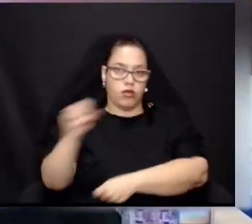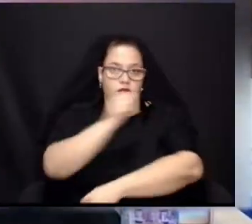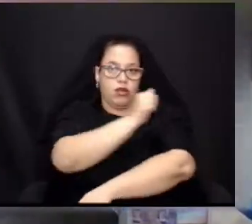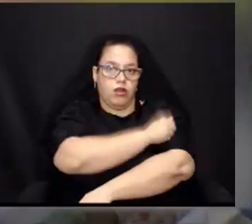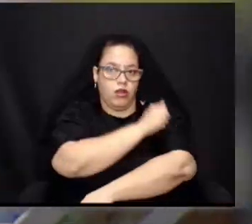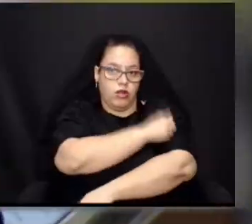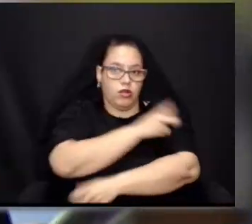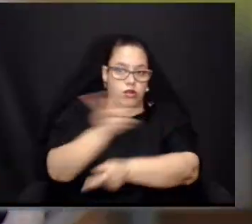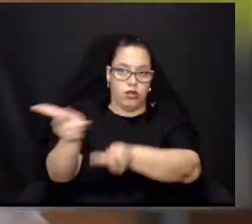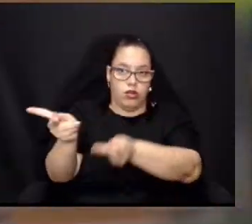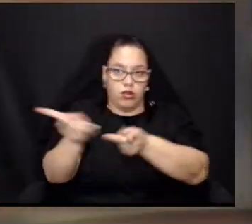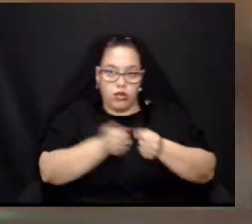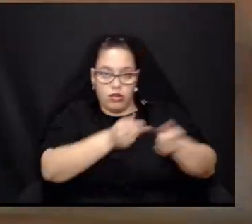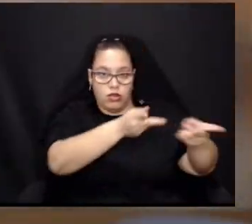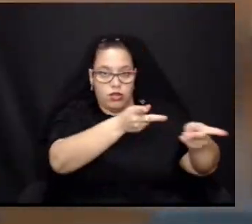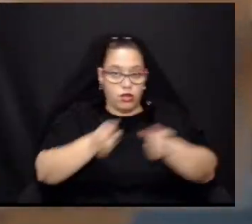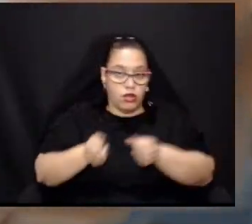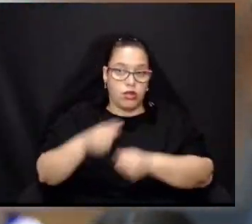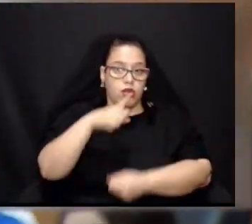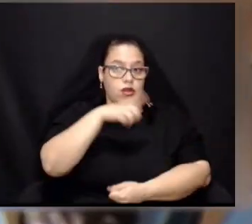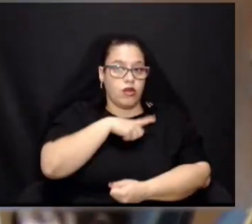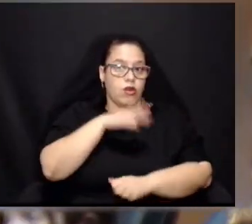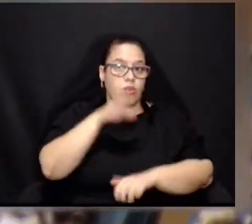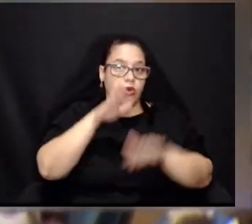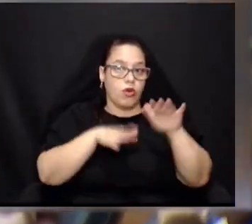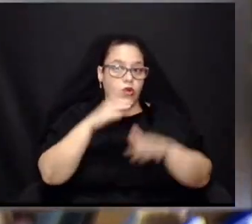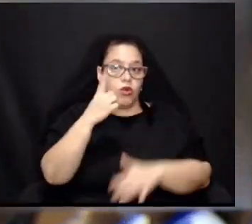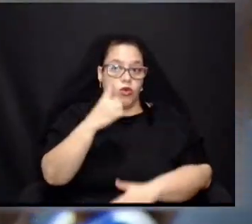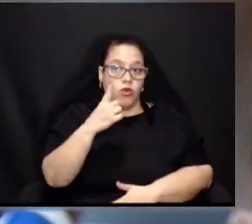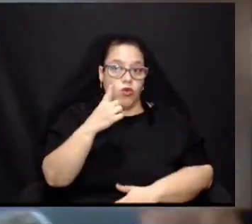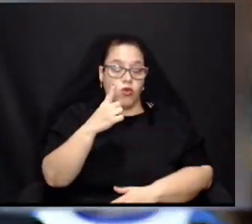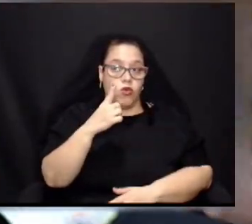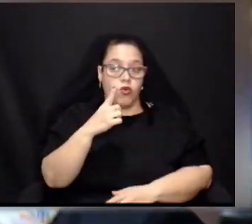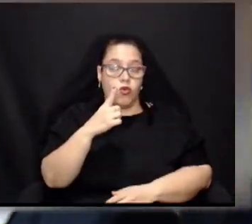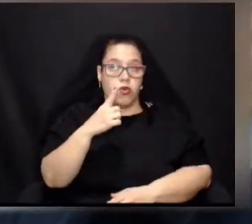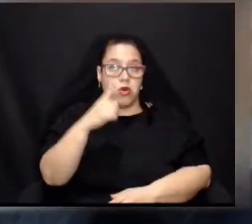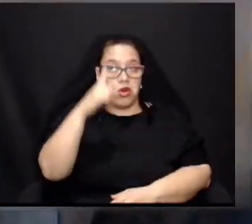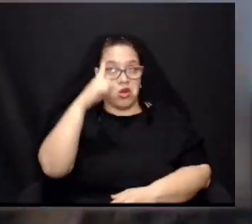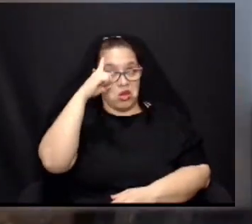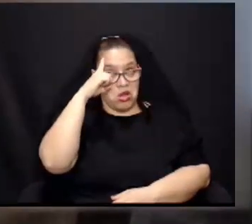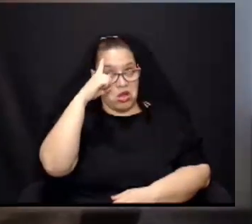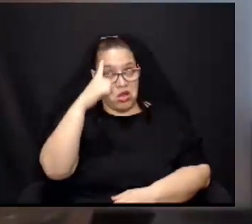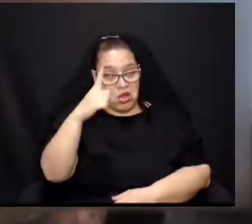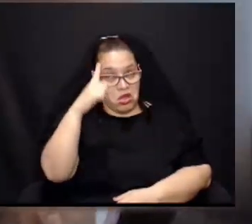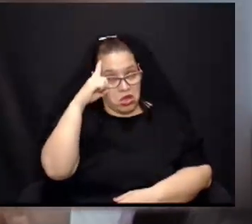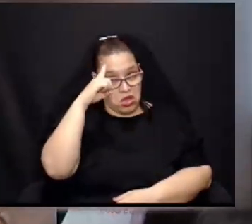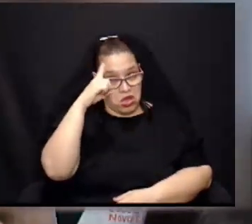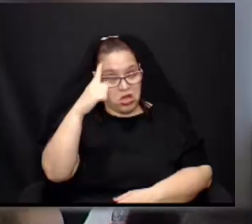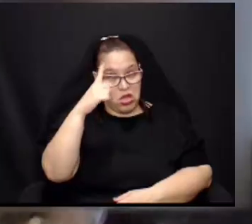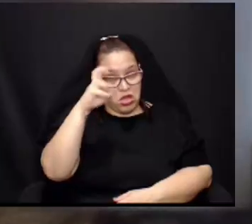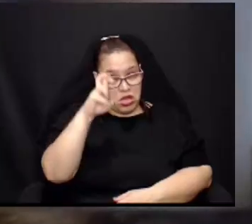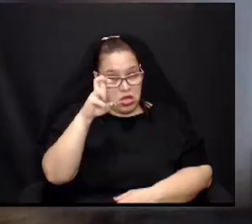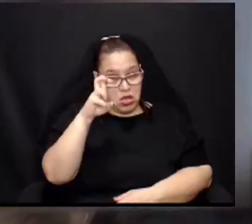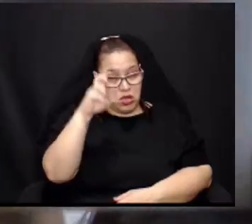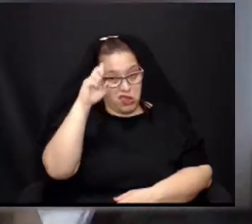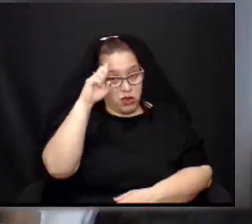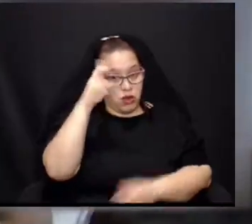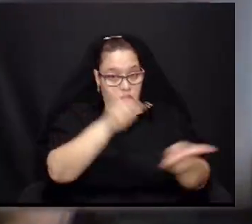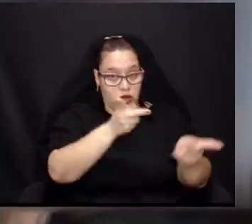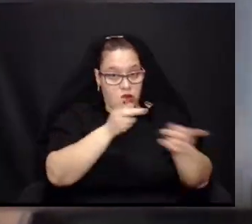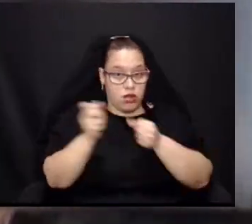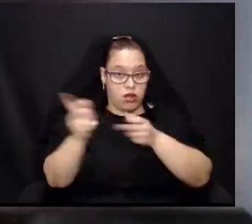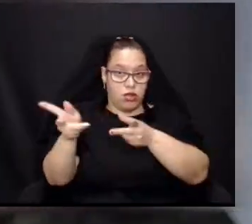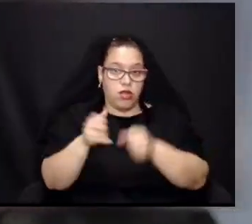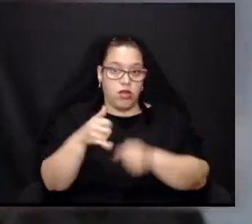E a gente acaba tendo pelo menos uma vez a cada 15 dias, às vezes toda semana, alguma visita de alguma faixa etária